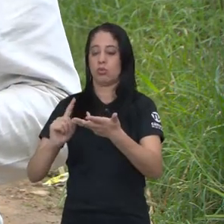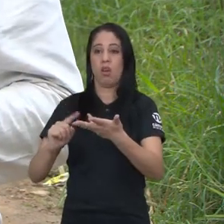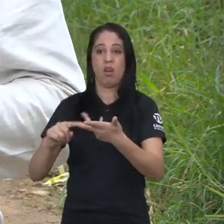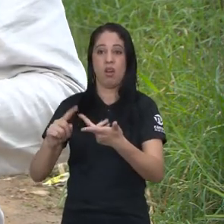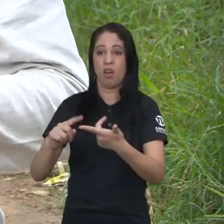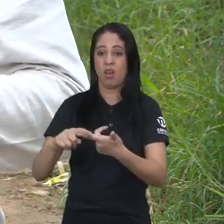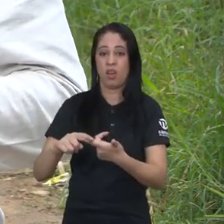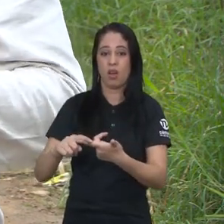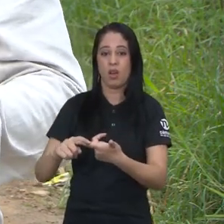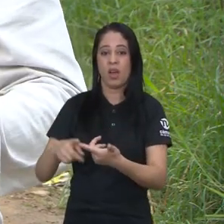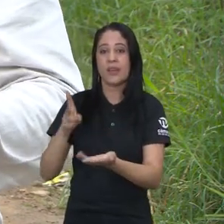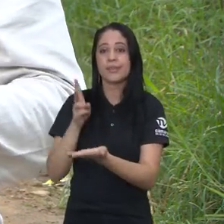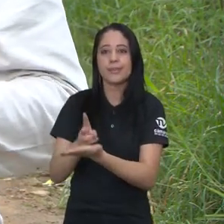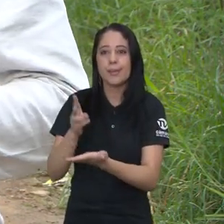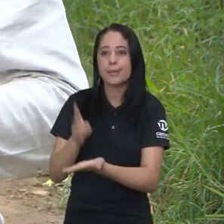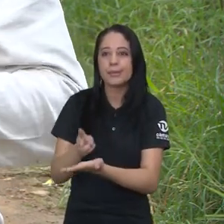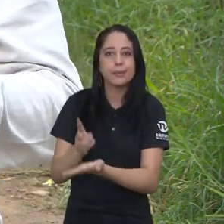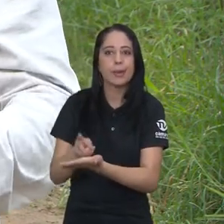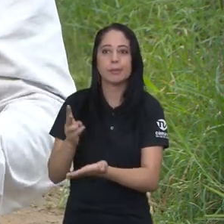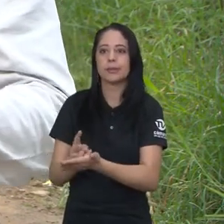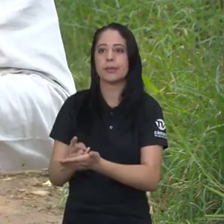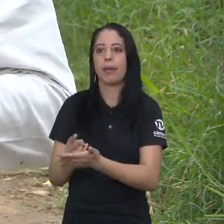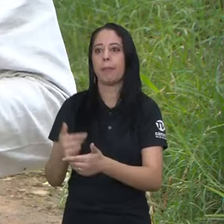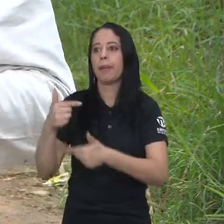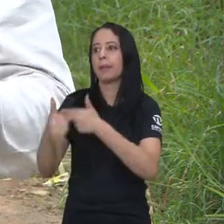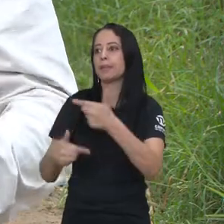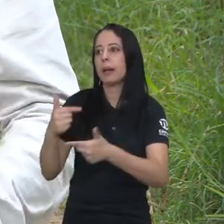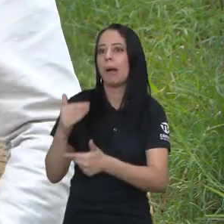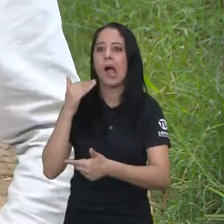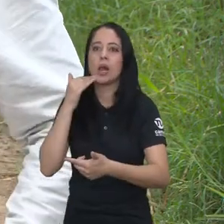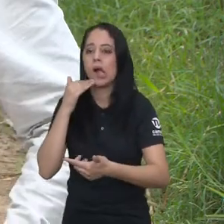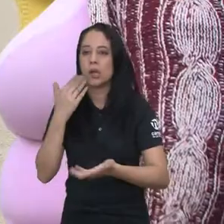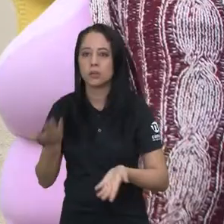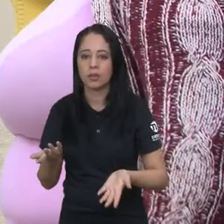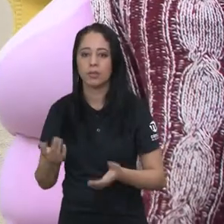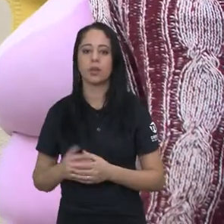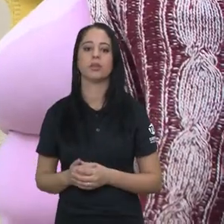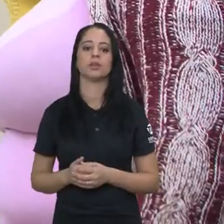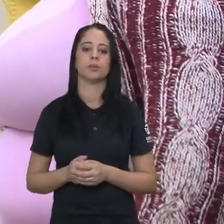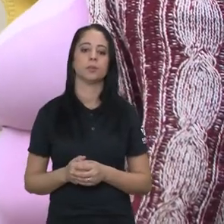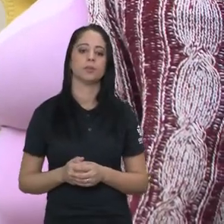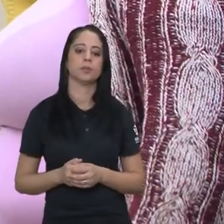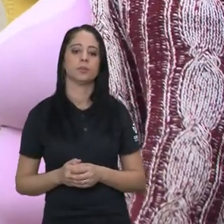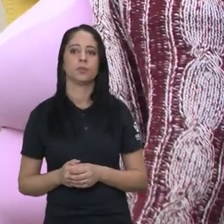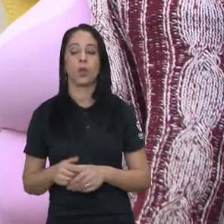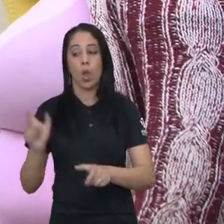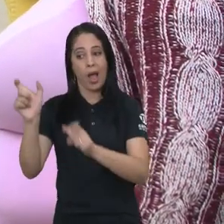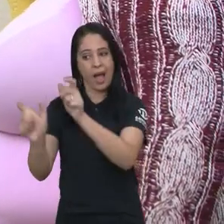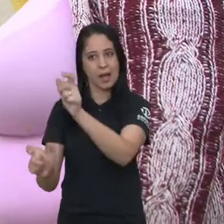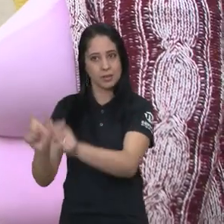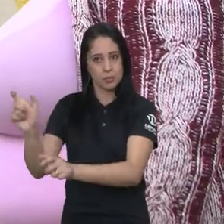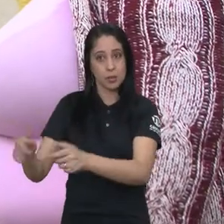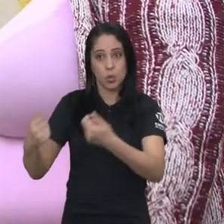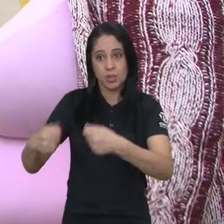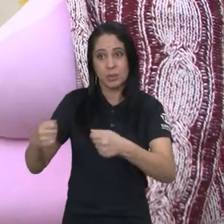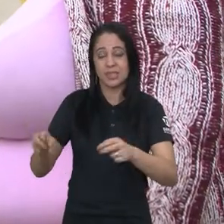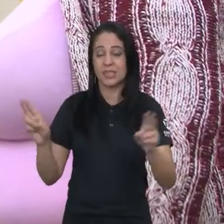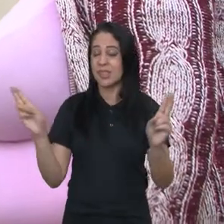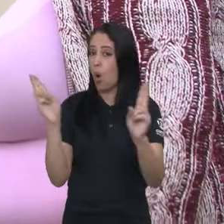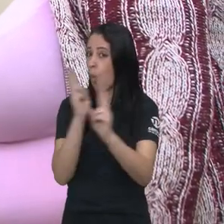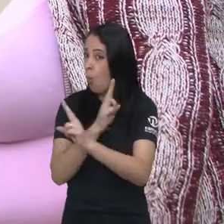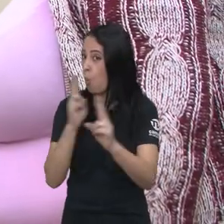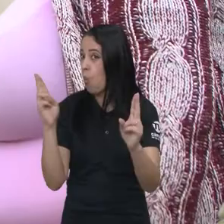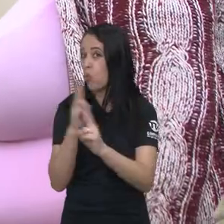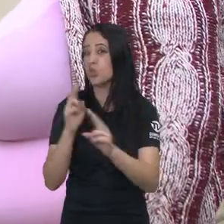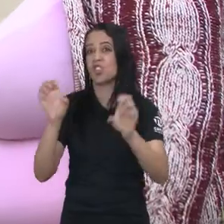no local vai ficar sem tô vendo refazenda fazendo e refazendo o parlamentar acrescenta que a população necessita